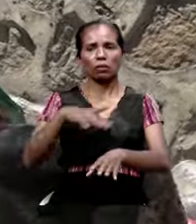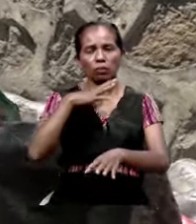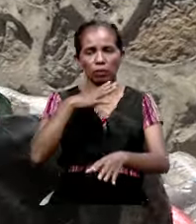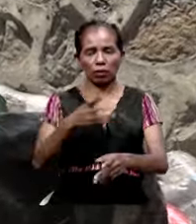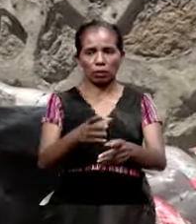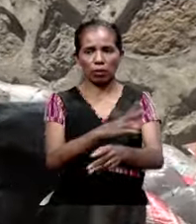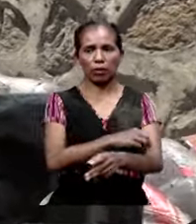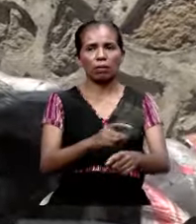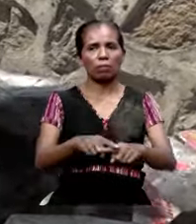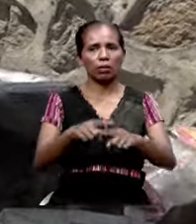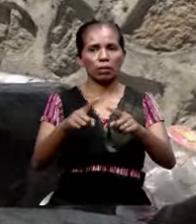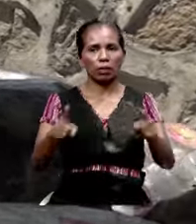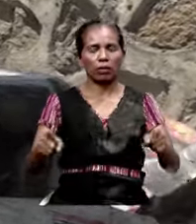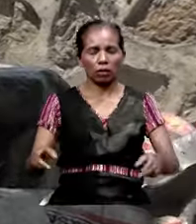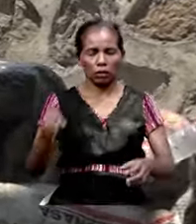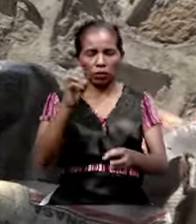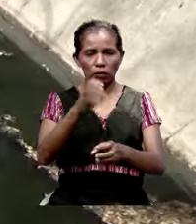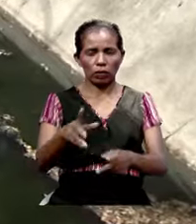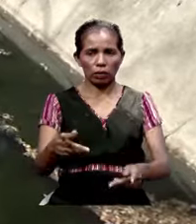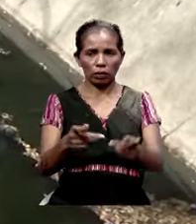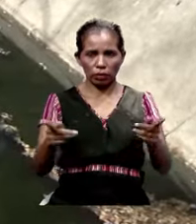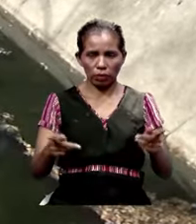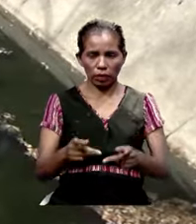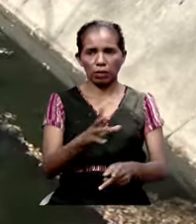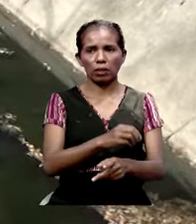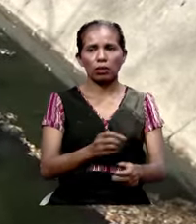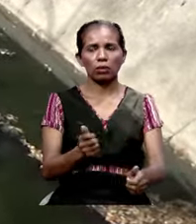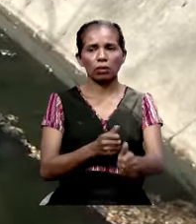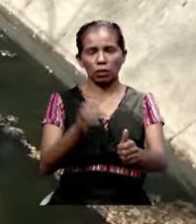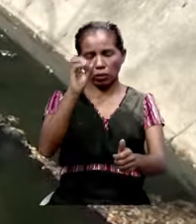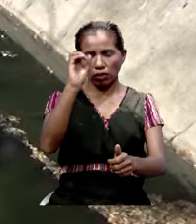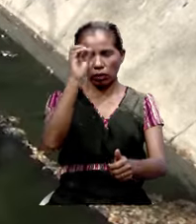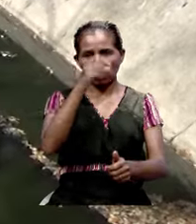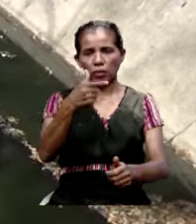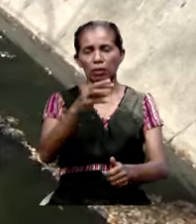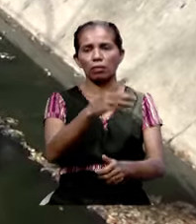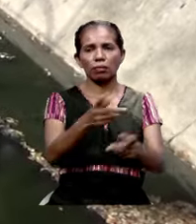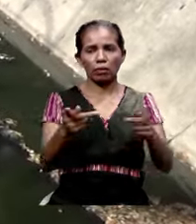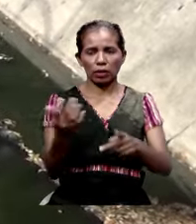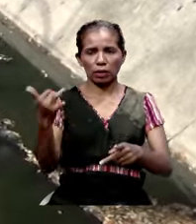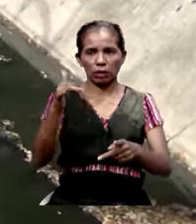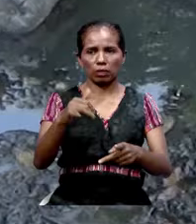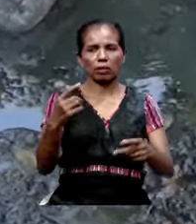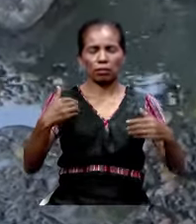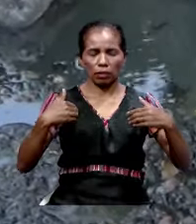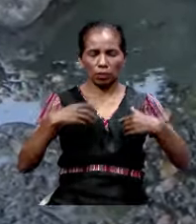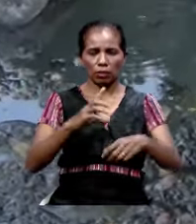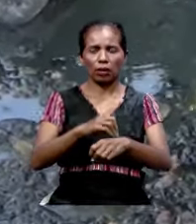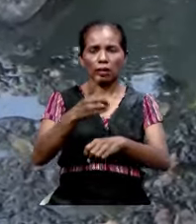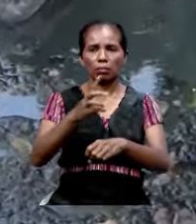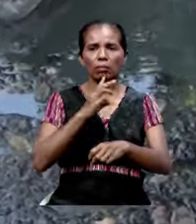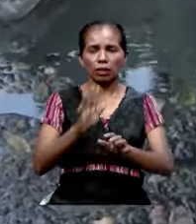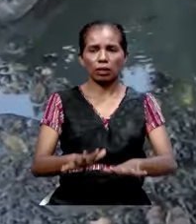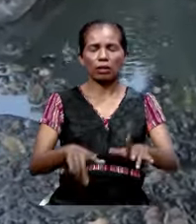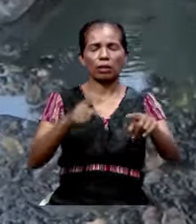valeta laran mai be soe ihania fatin. Durante ne tuir observação GMN, fatin sira nebe sempre moço inundação, bain